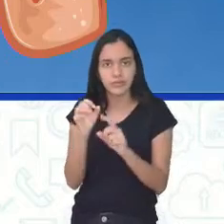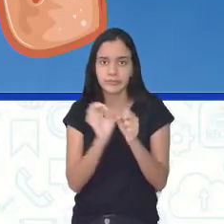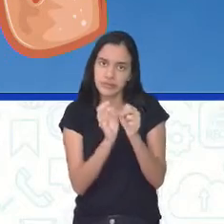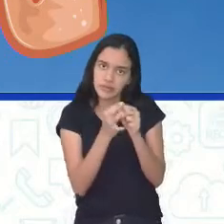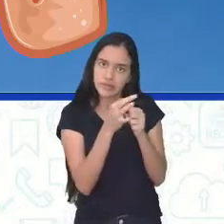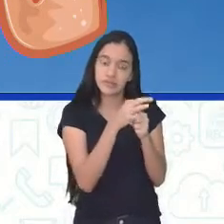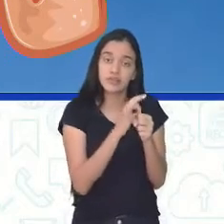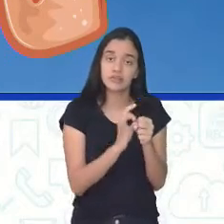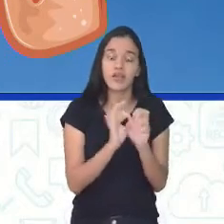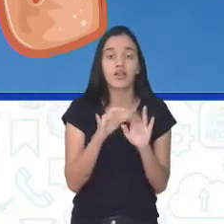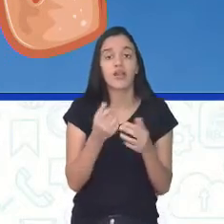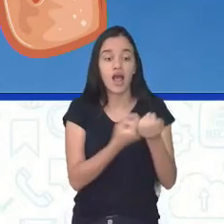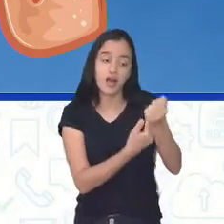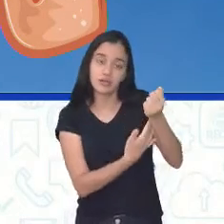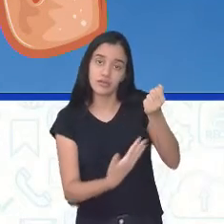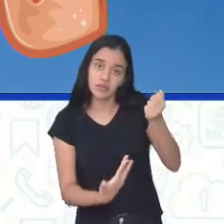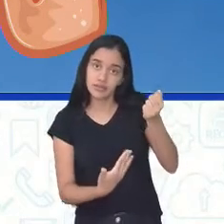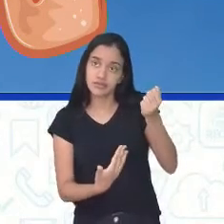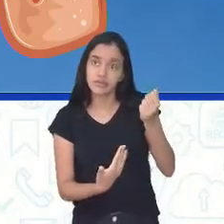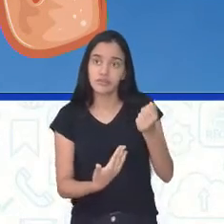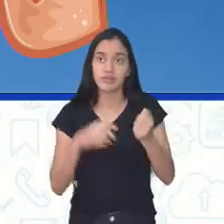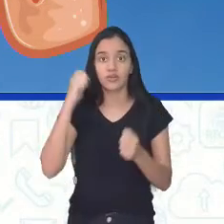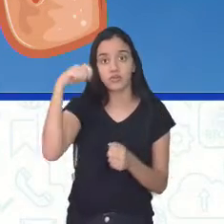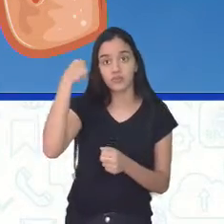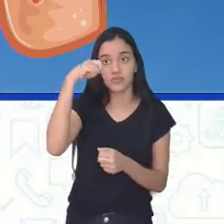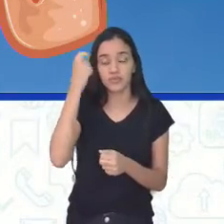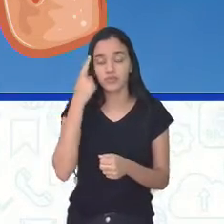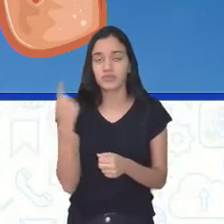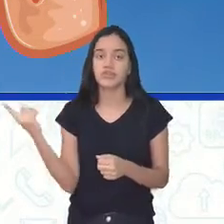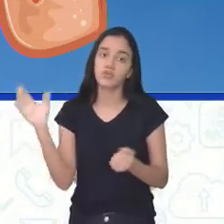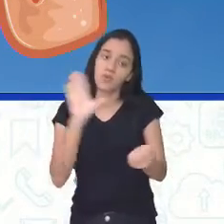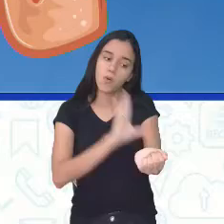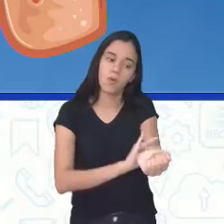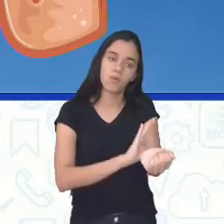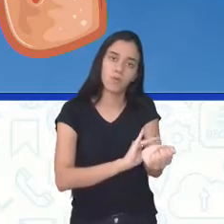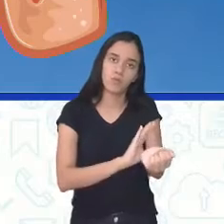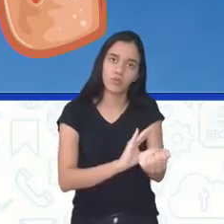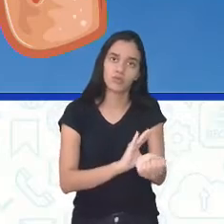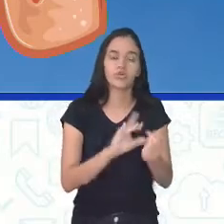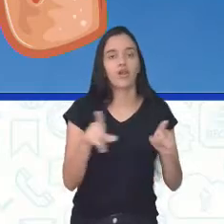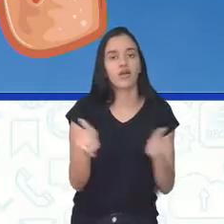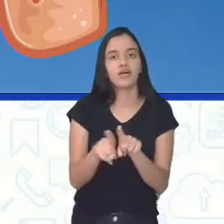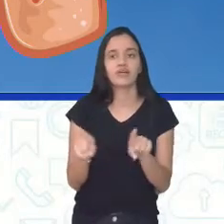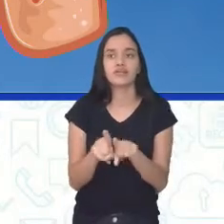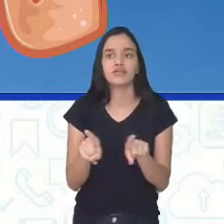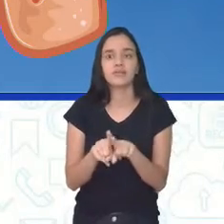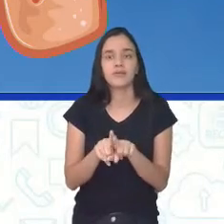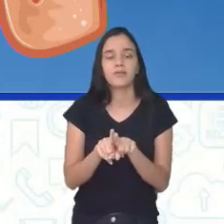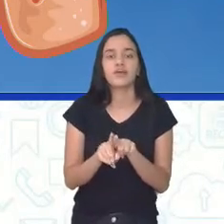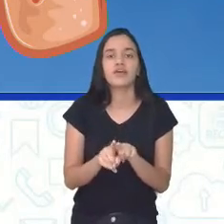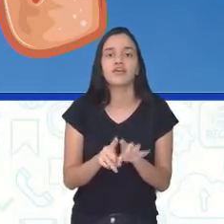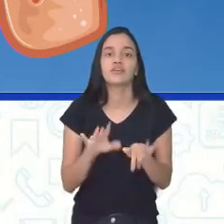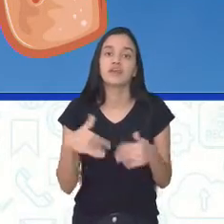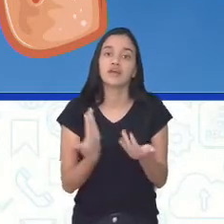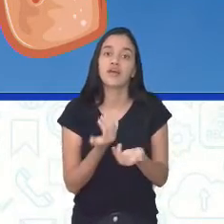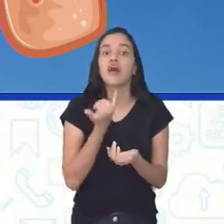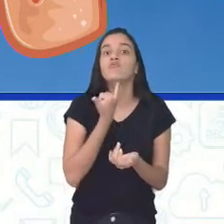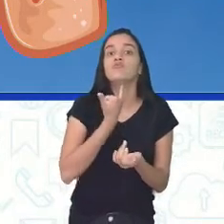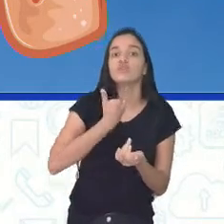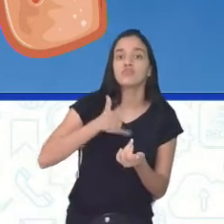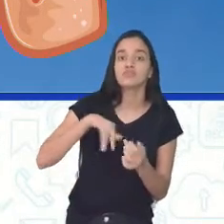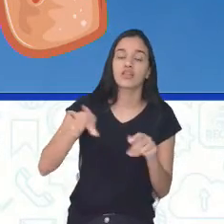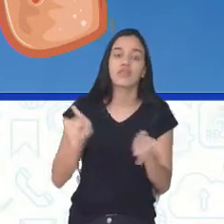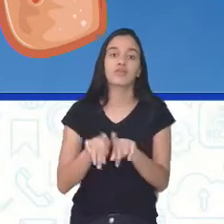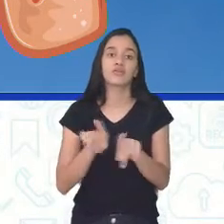ali células sanguíneas com um vídeo. Eu tenho célula muscular, né? A célula nervosa, as células da nossa